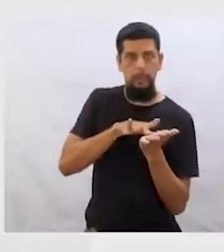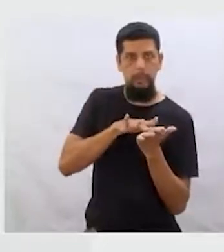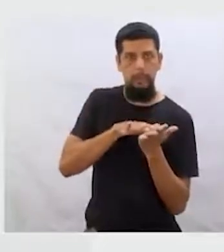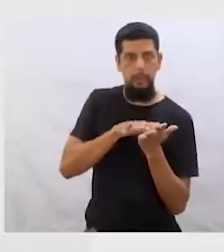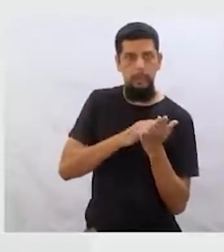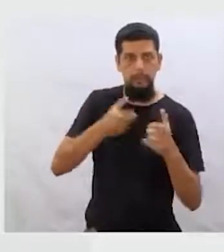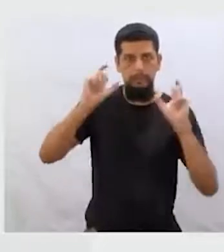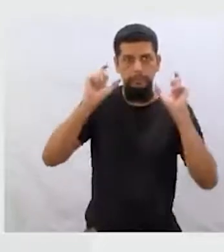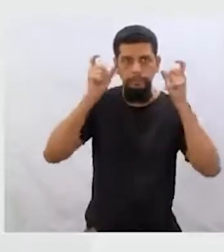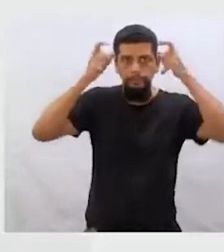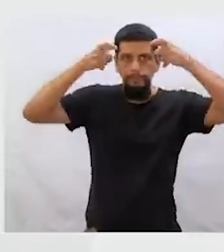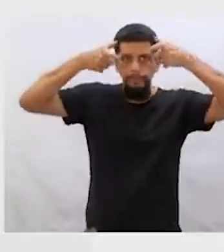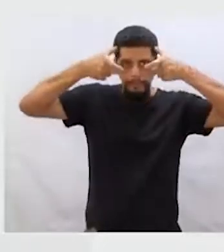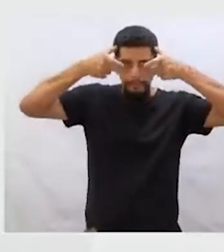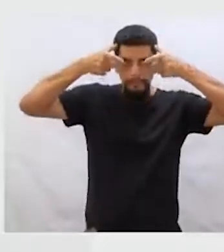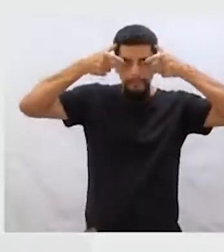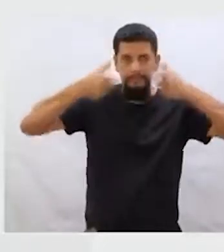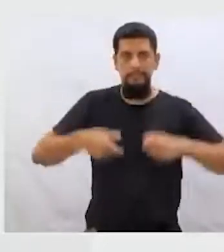de capacete.